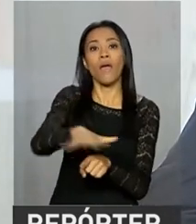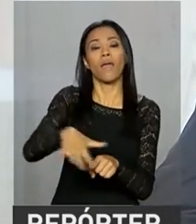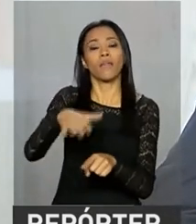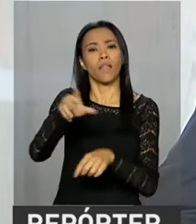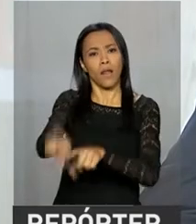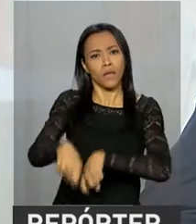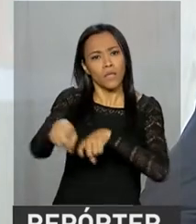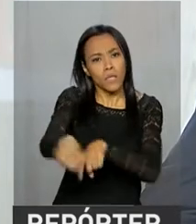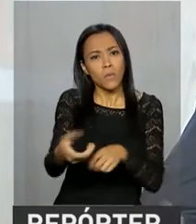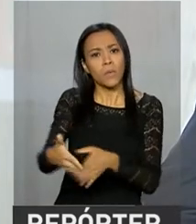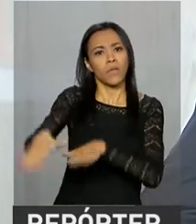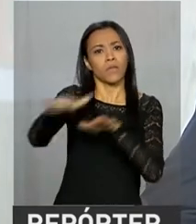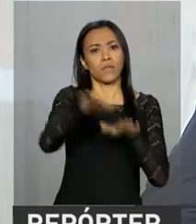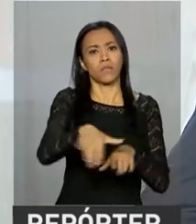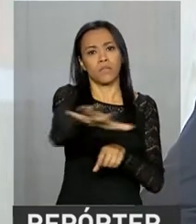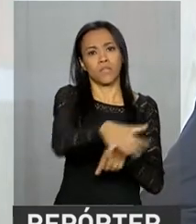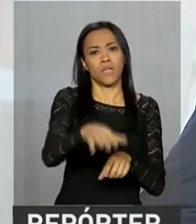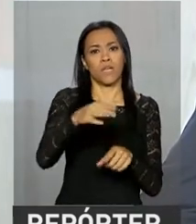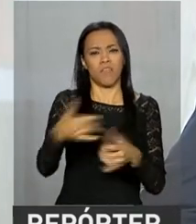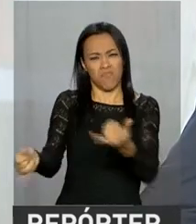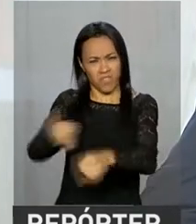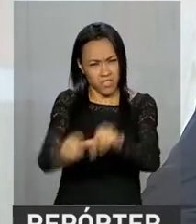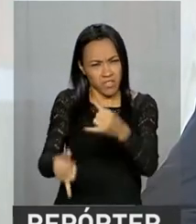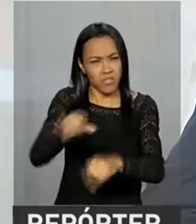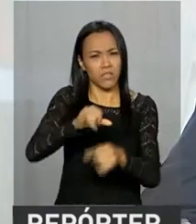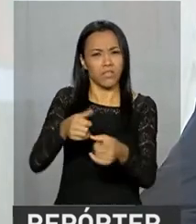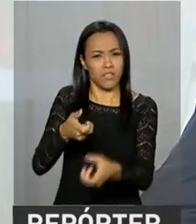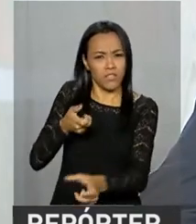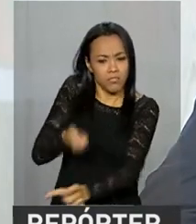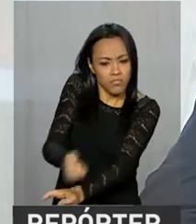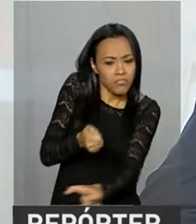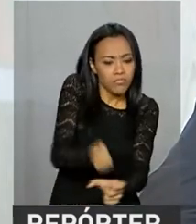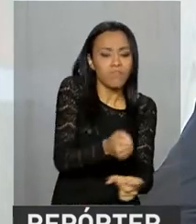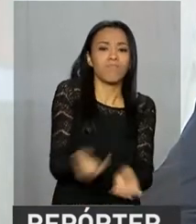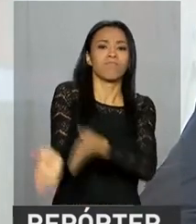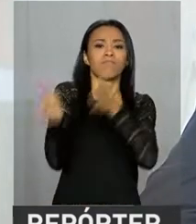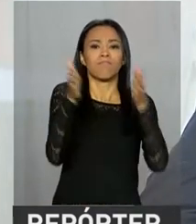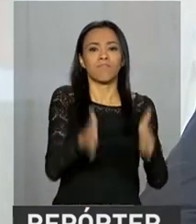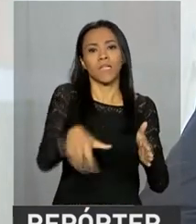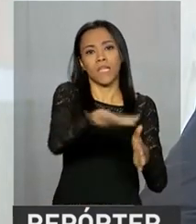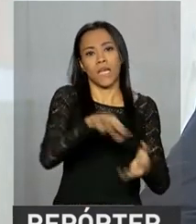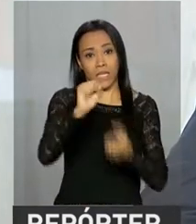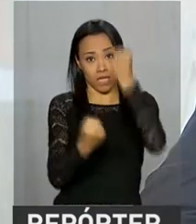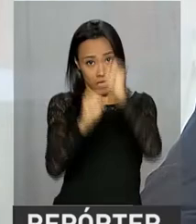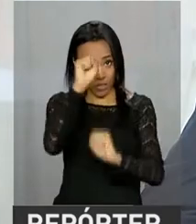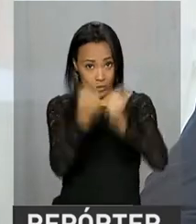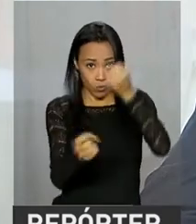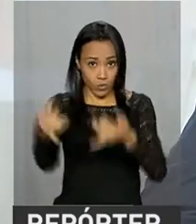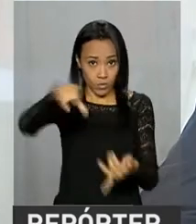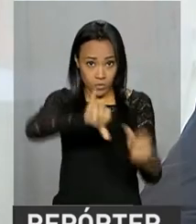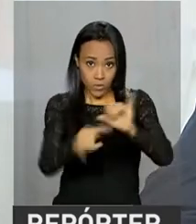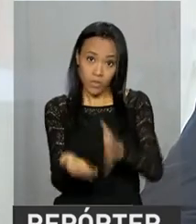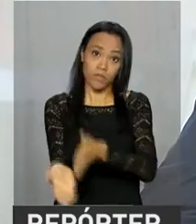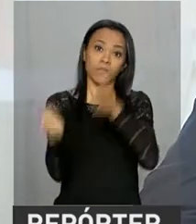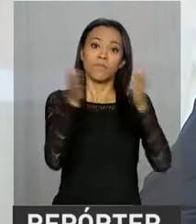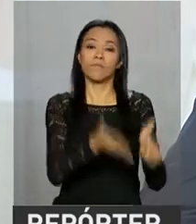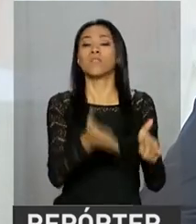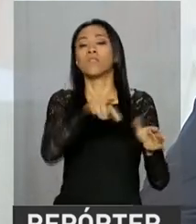agrícola fertilizantes e adubos insumos para indústria química e insumos